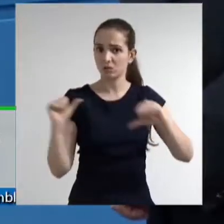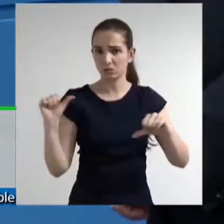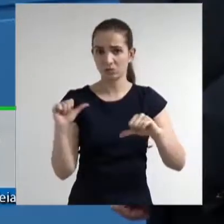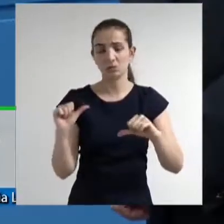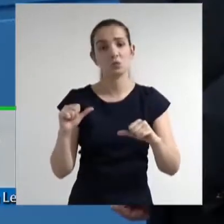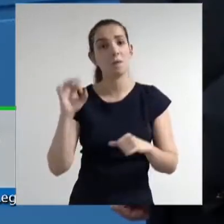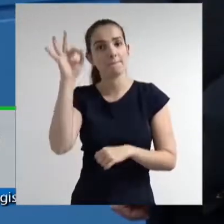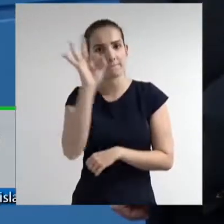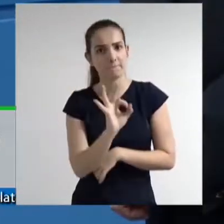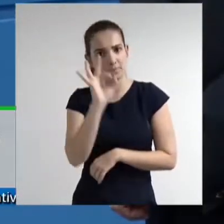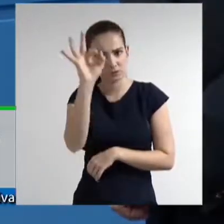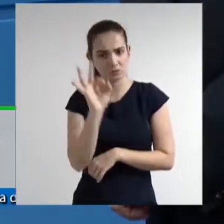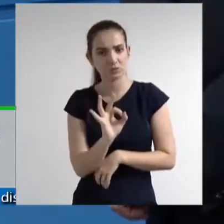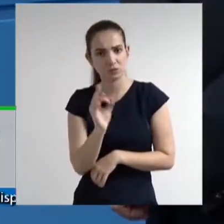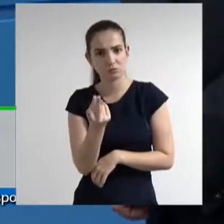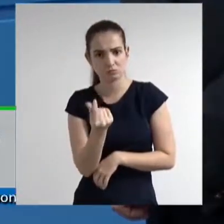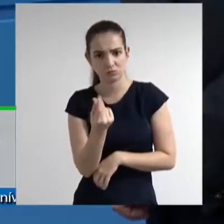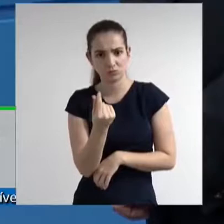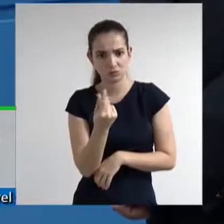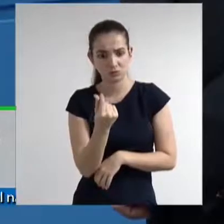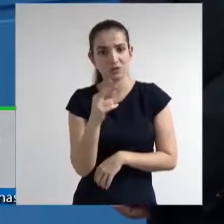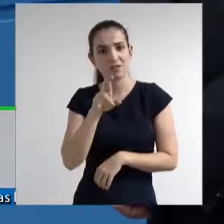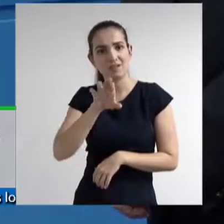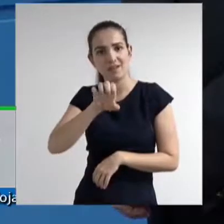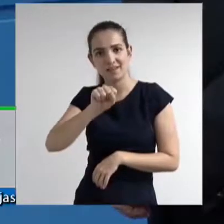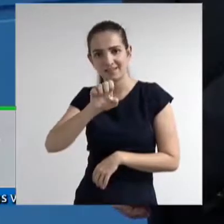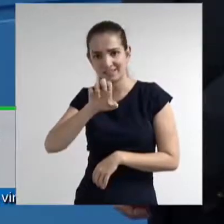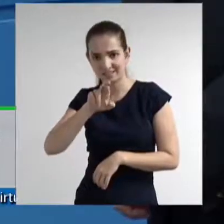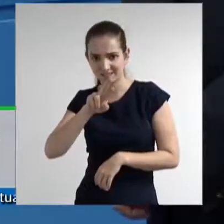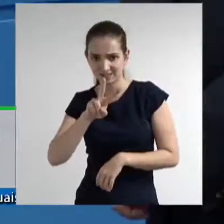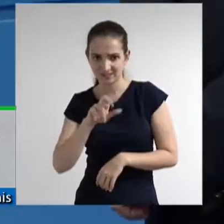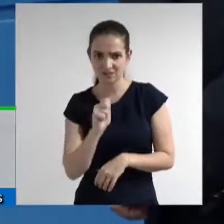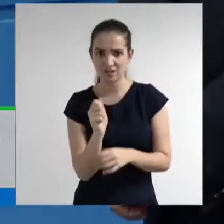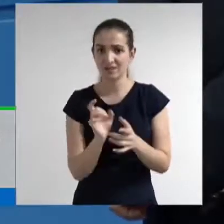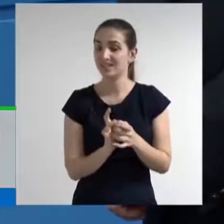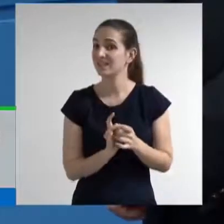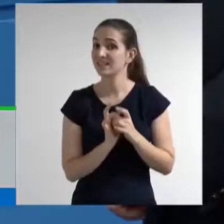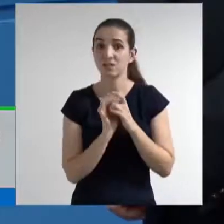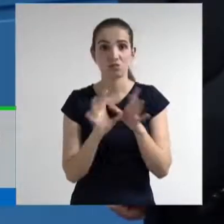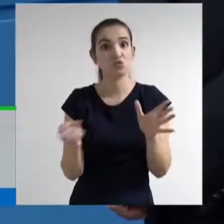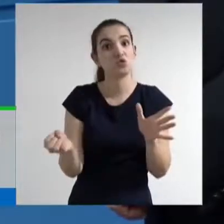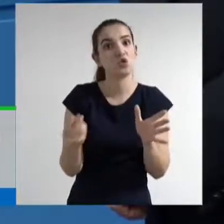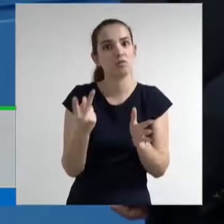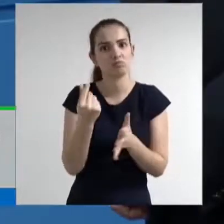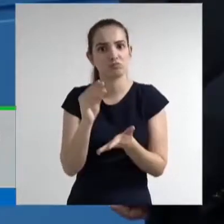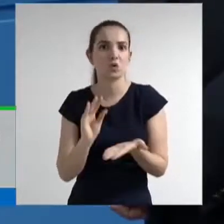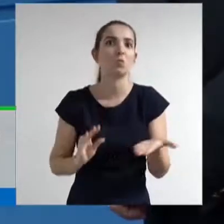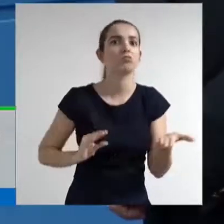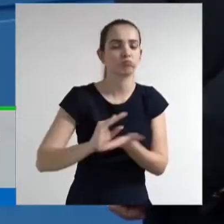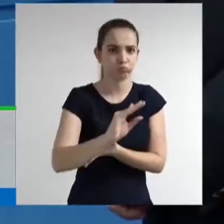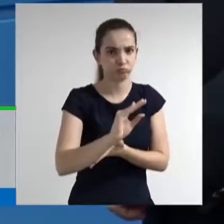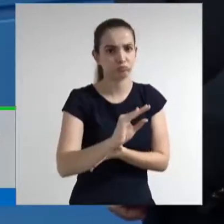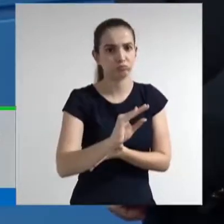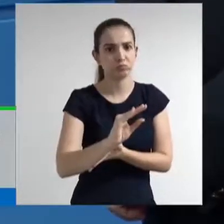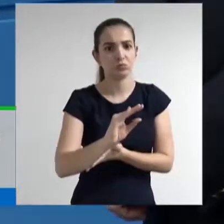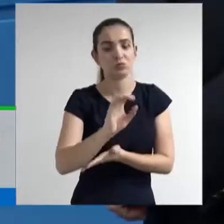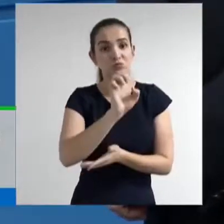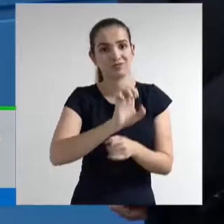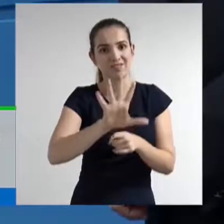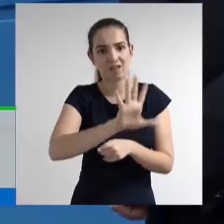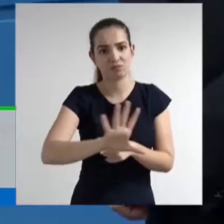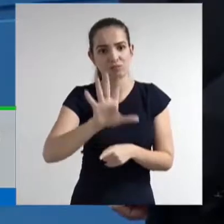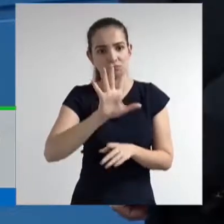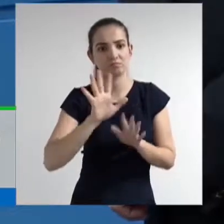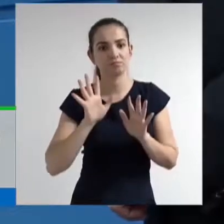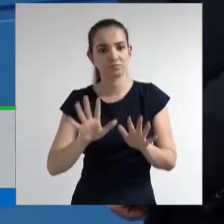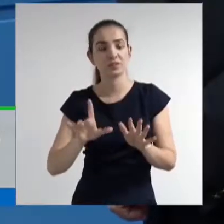no percentual do fundo de reserva não autoriza novos repasses ao Tesouro do Estado, porque poderia, num primeiro momento, se imaginar